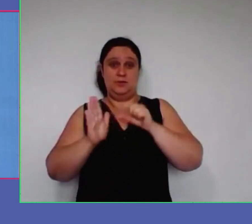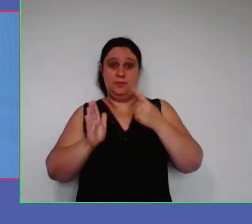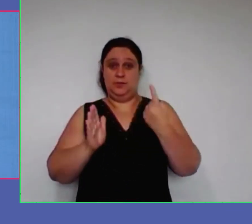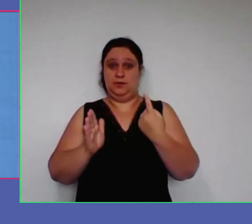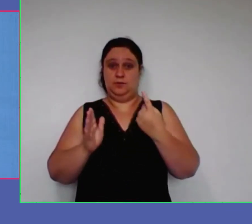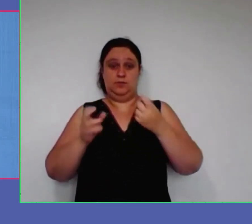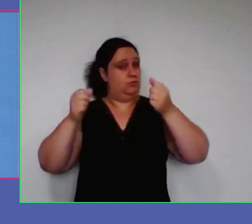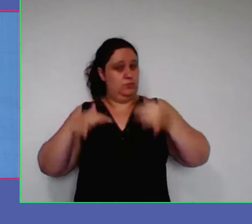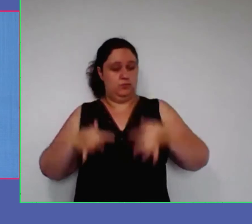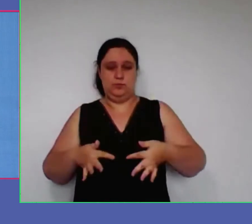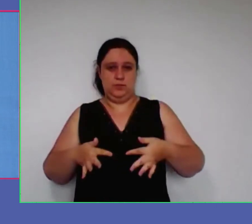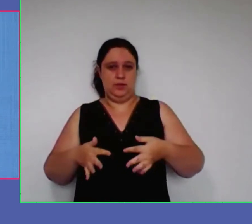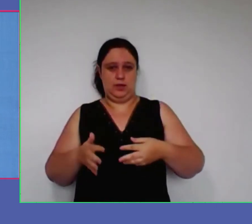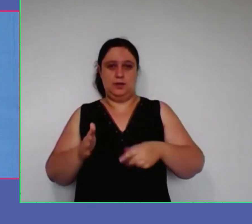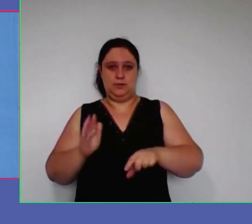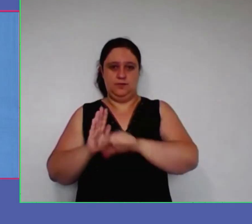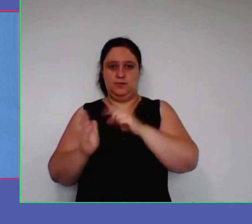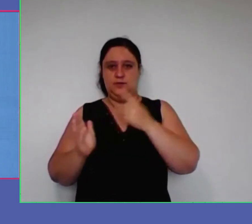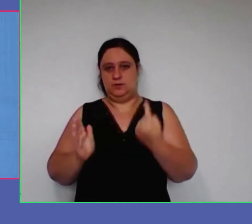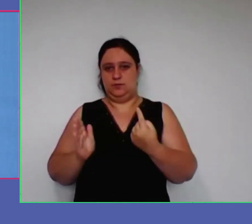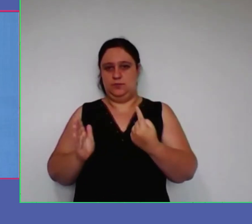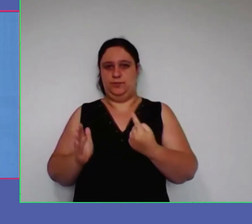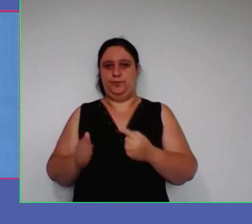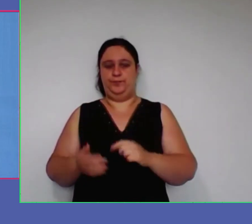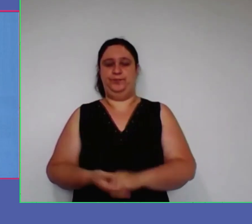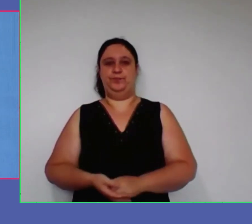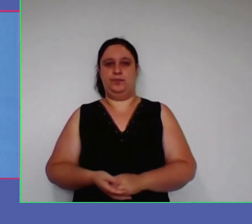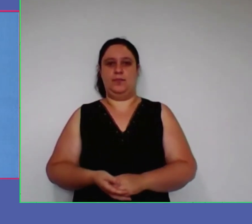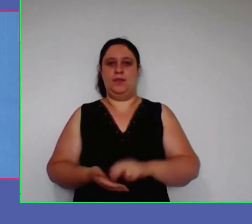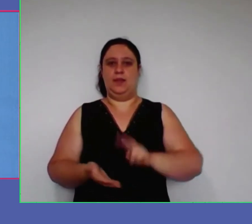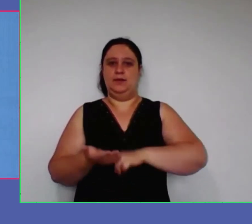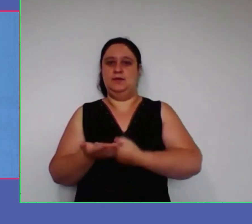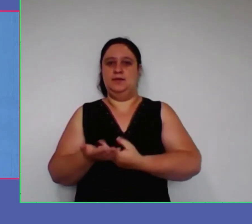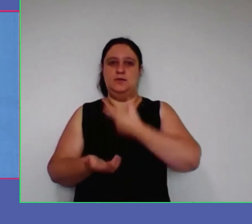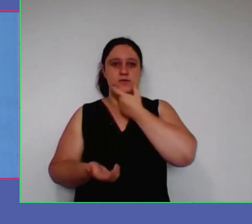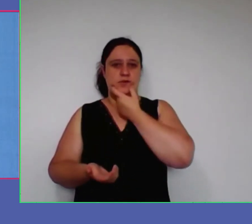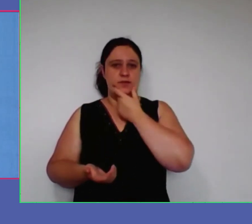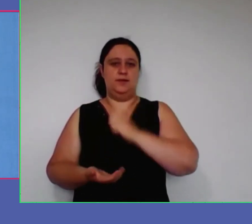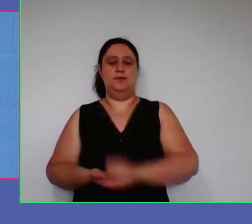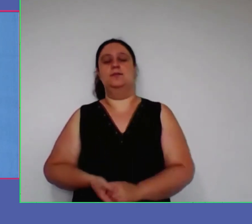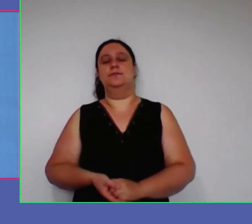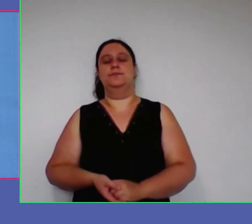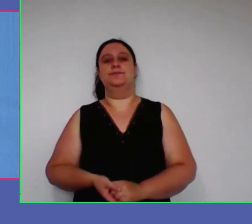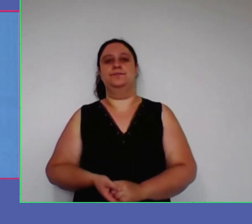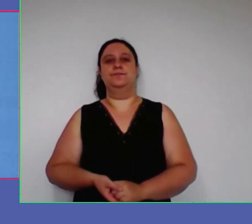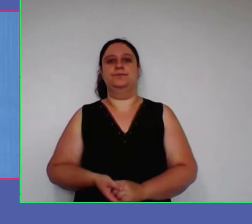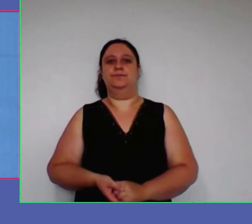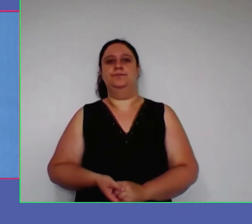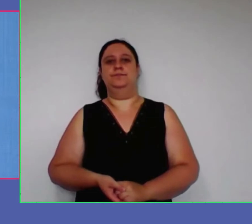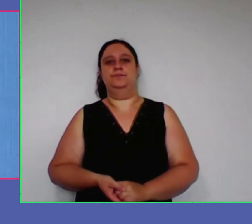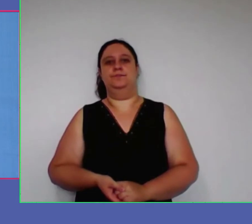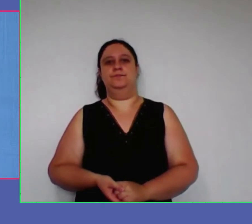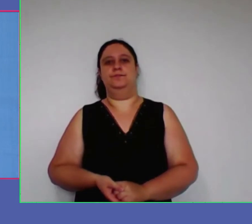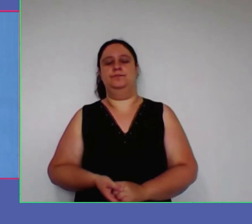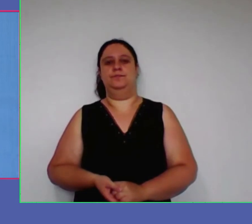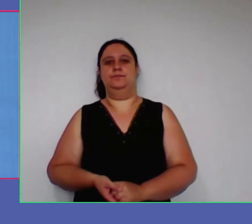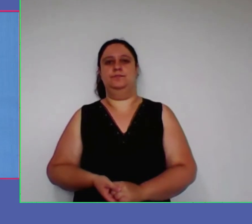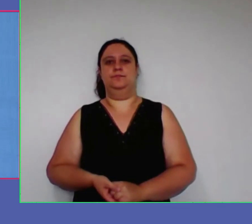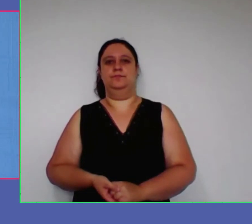assim: eis a palavra do Senhor, estou usando o King James atualizado. Eis a palavra do Senhor, o